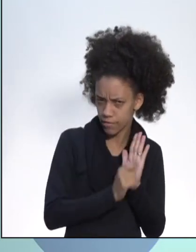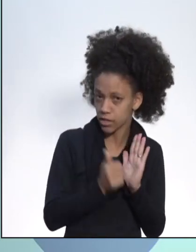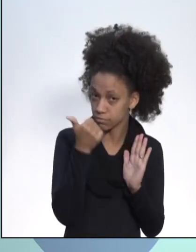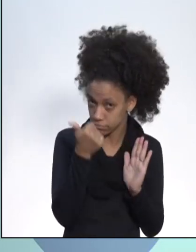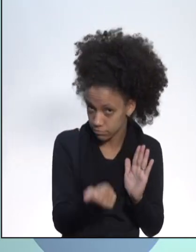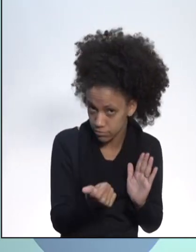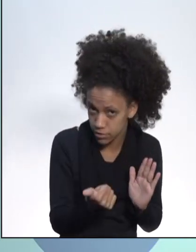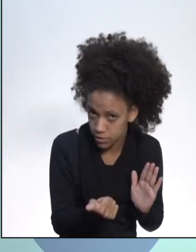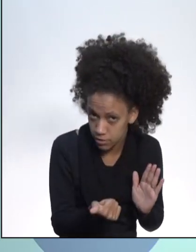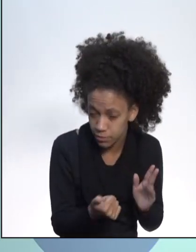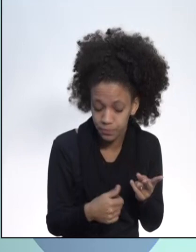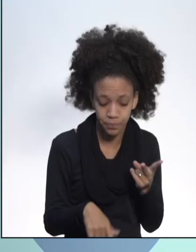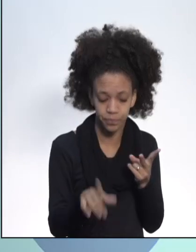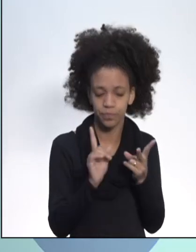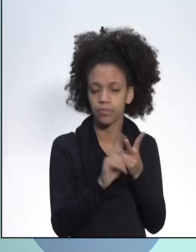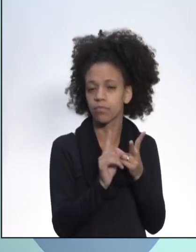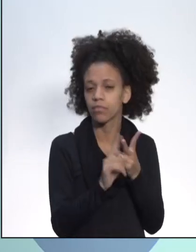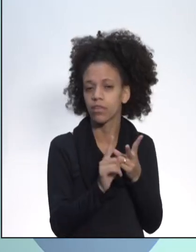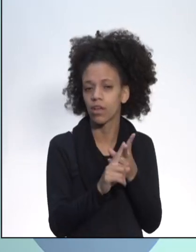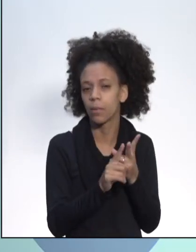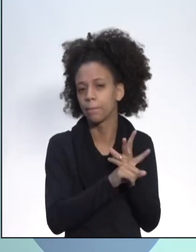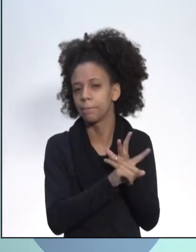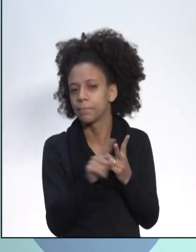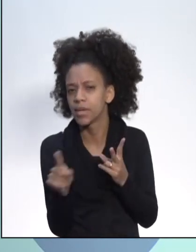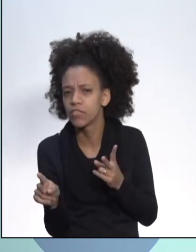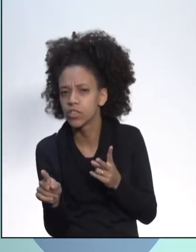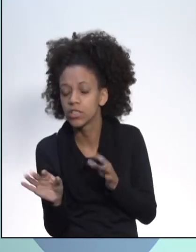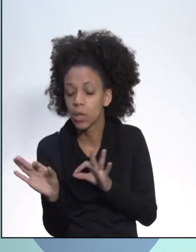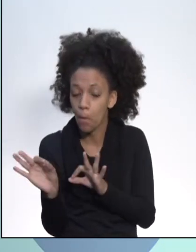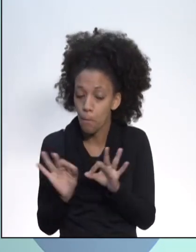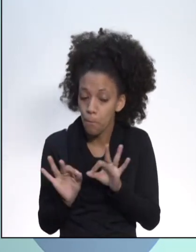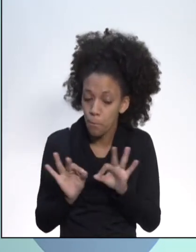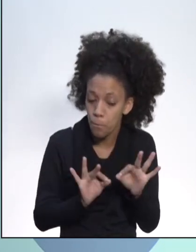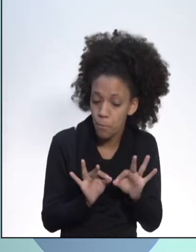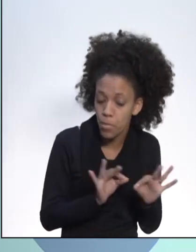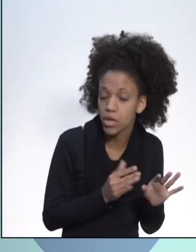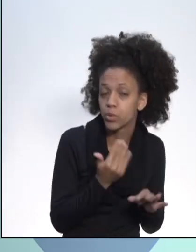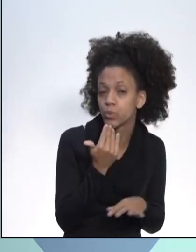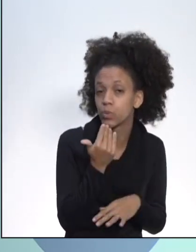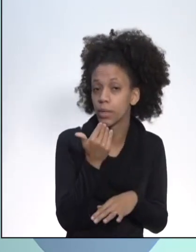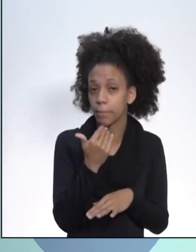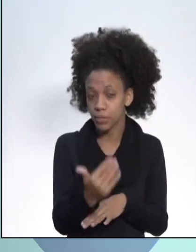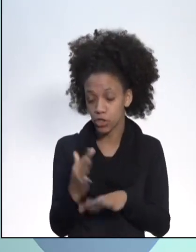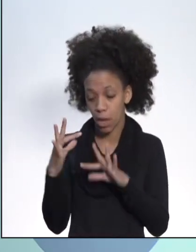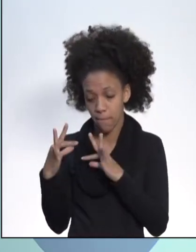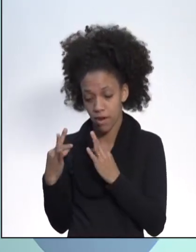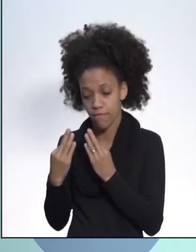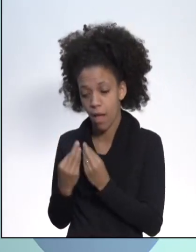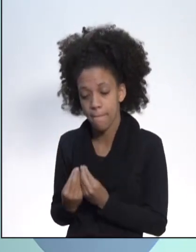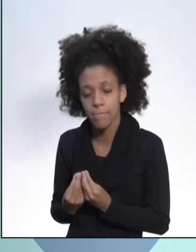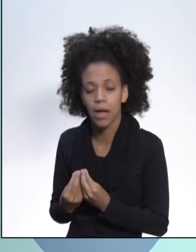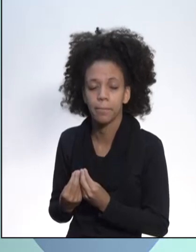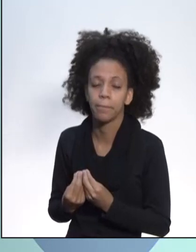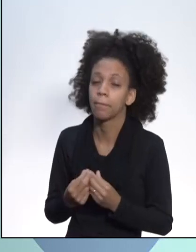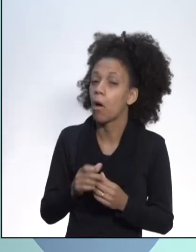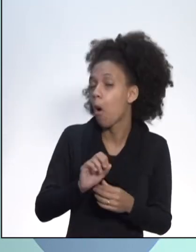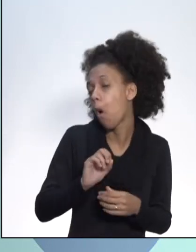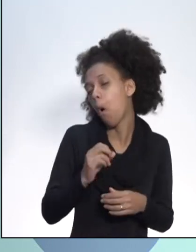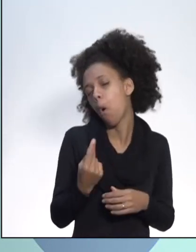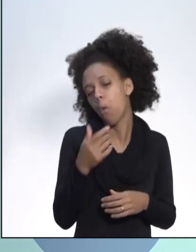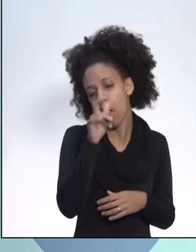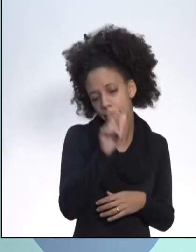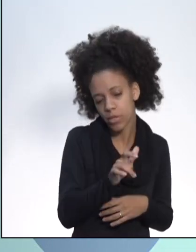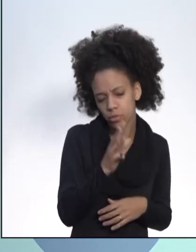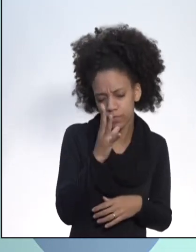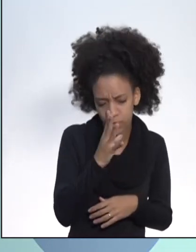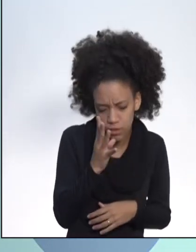certo? E a outra para vocês fazerem um plano e pedir para alguém que vocês admiram, para alguém que está próximo